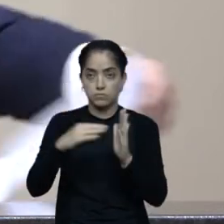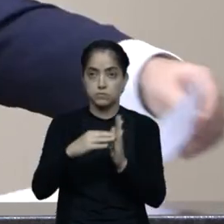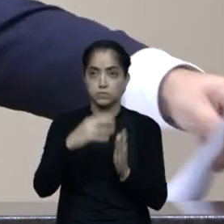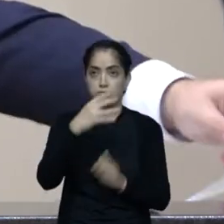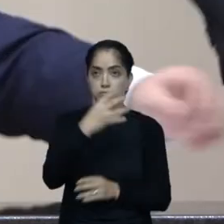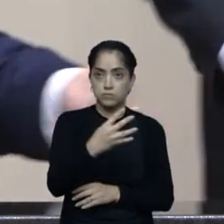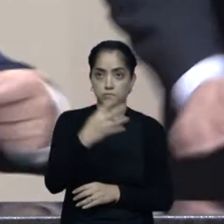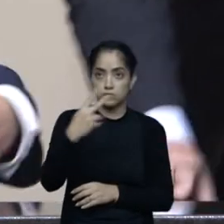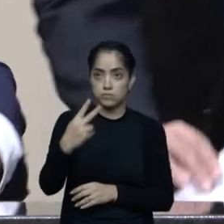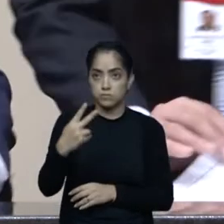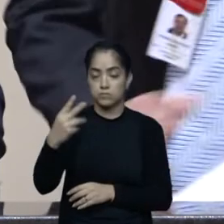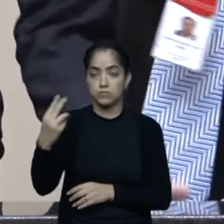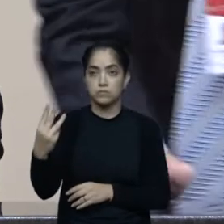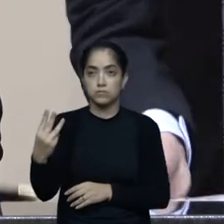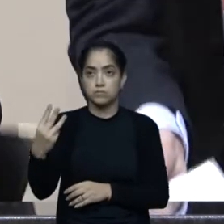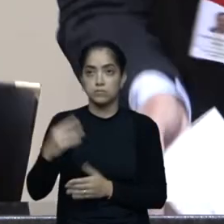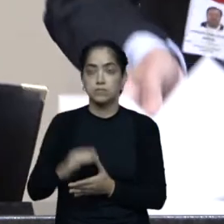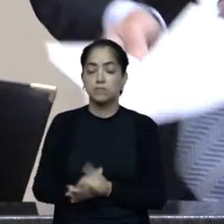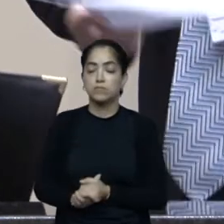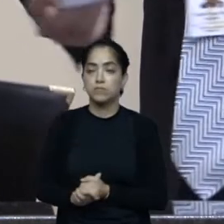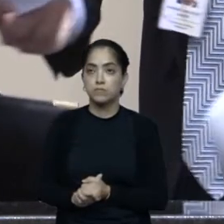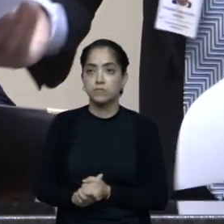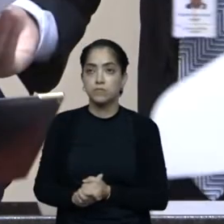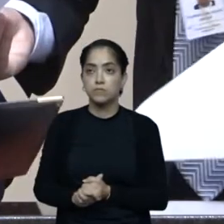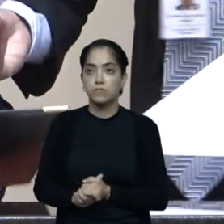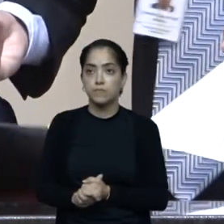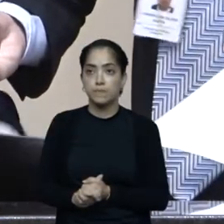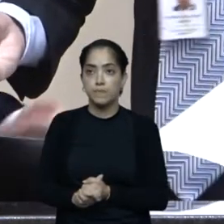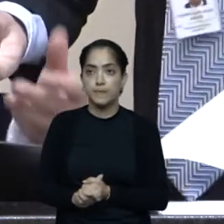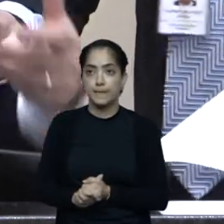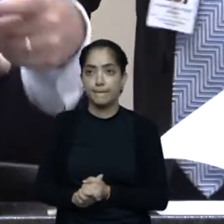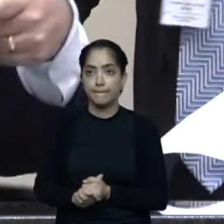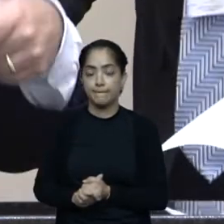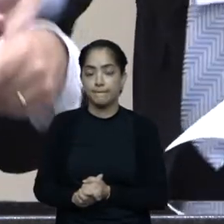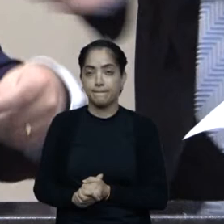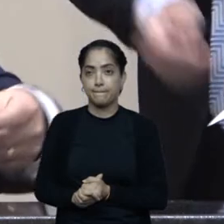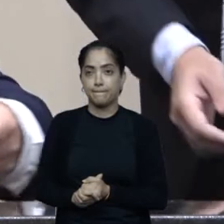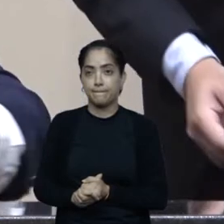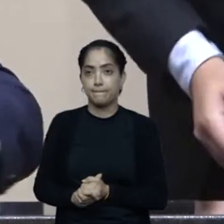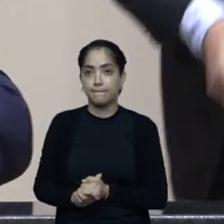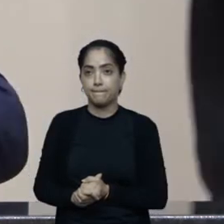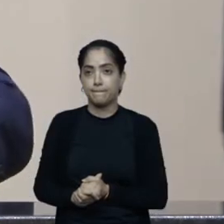a 423. Estão preparados?